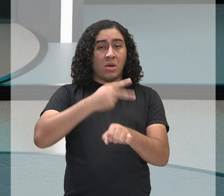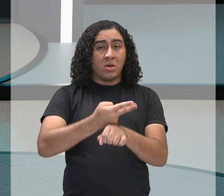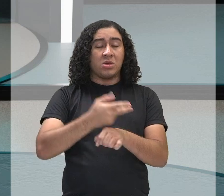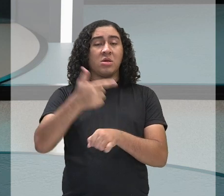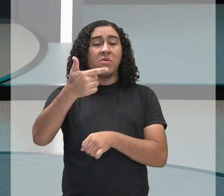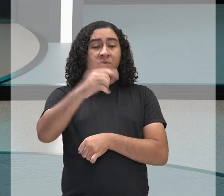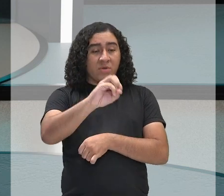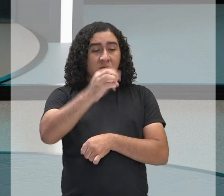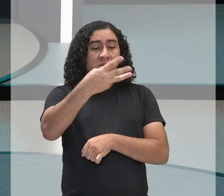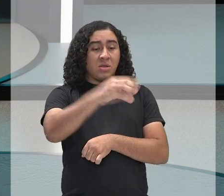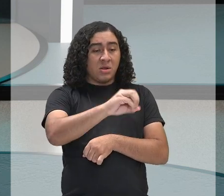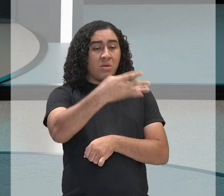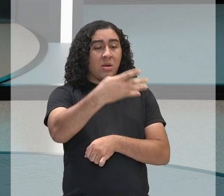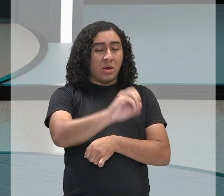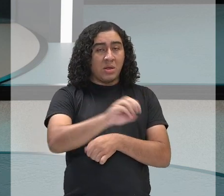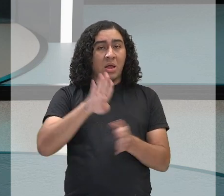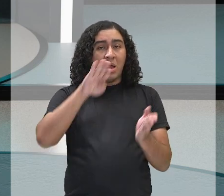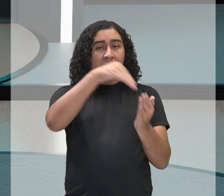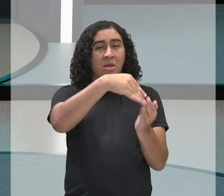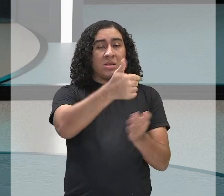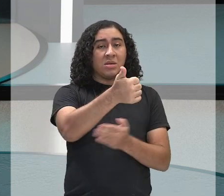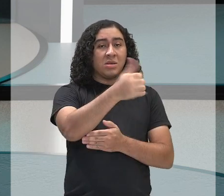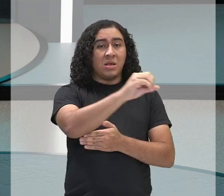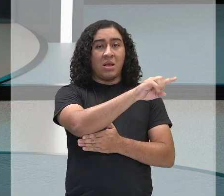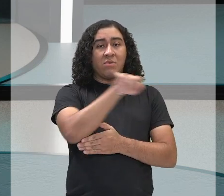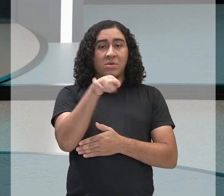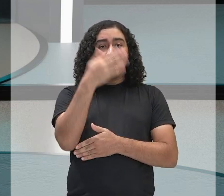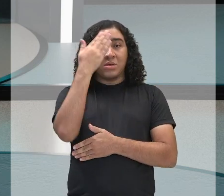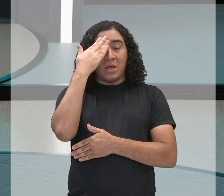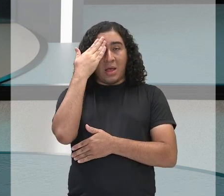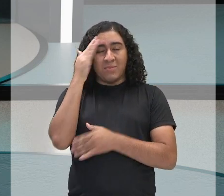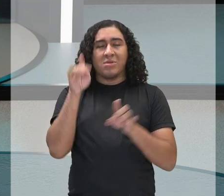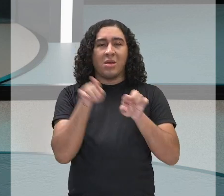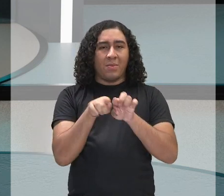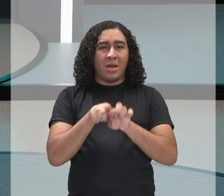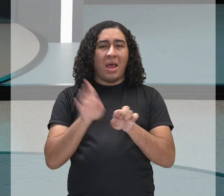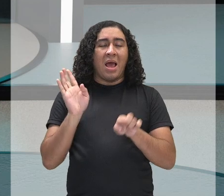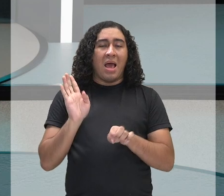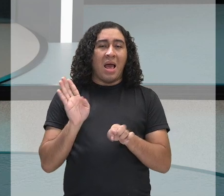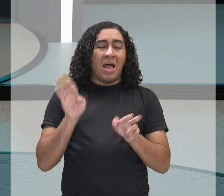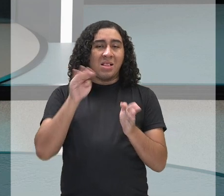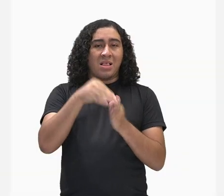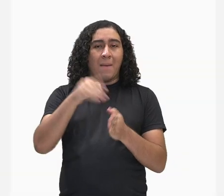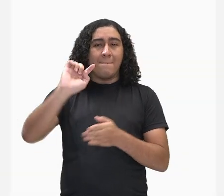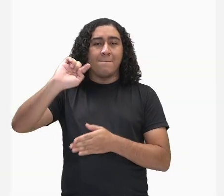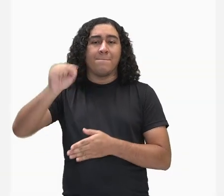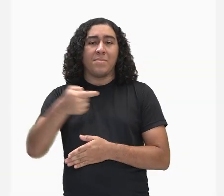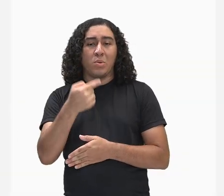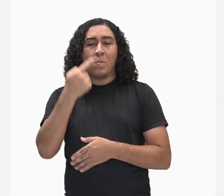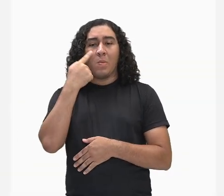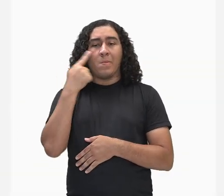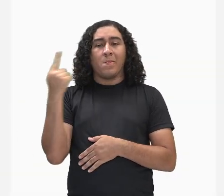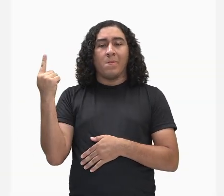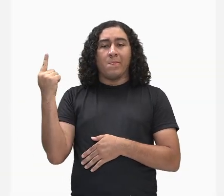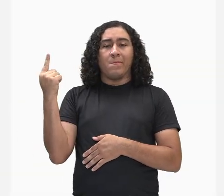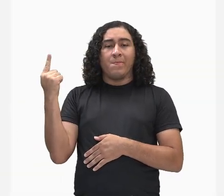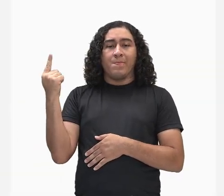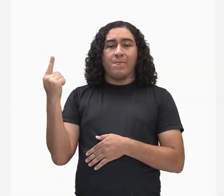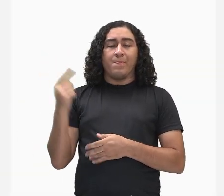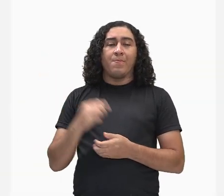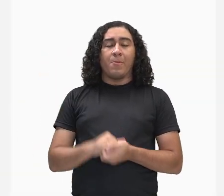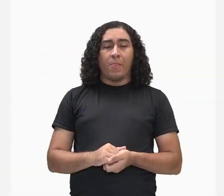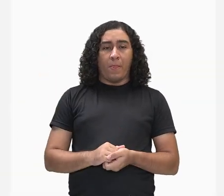e o número 100, você já sabe facilmente até 1000. Vamos dar uma olhadinha agora nas dezenas? Olha